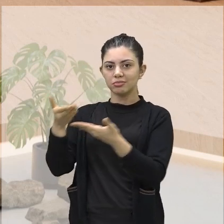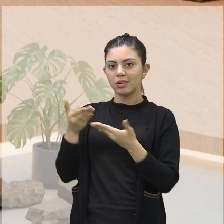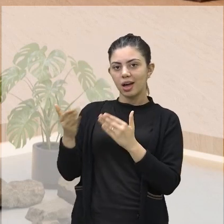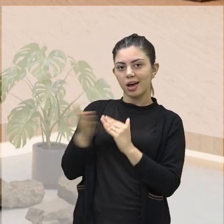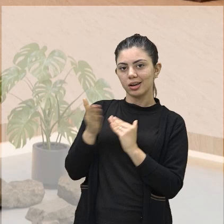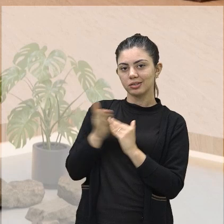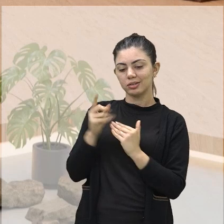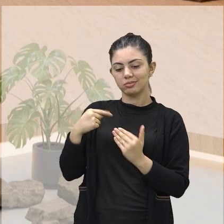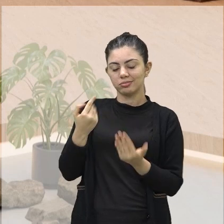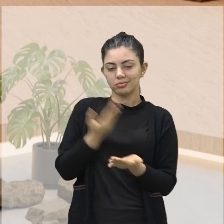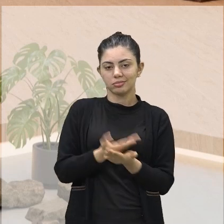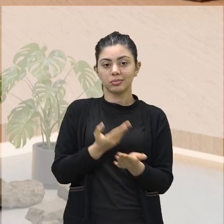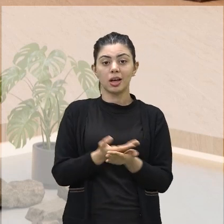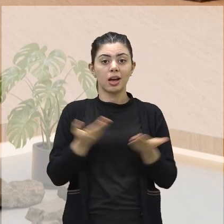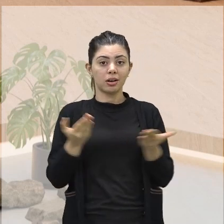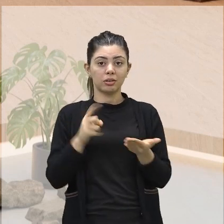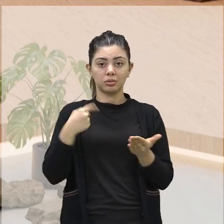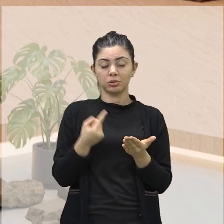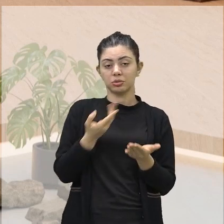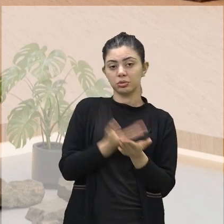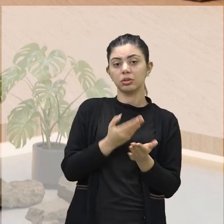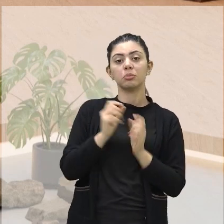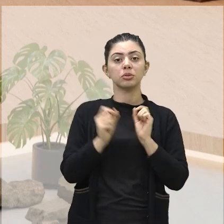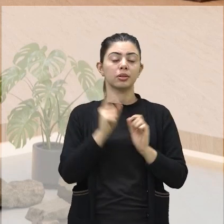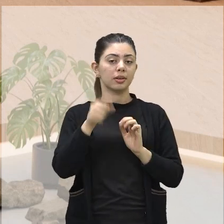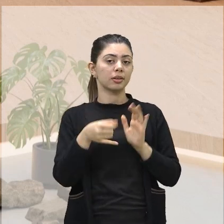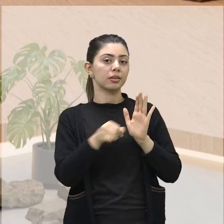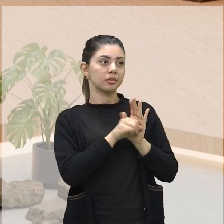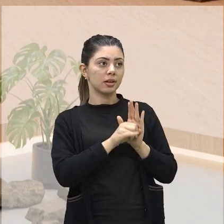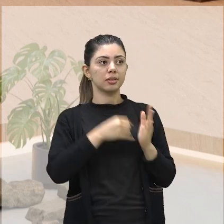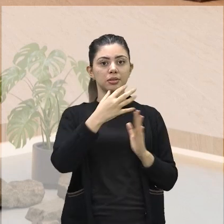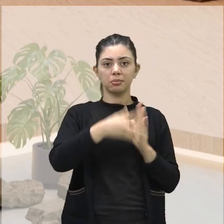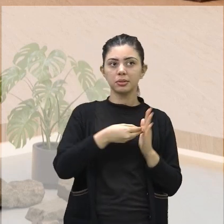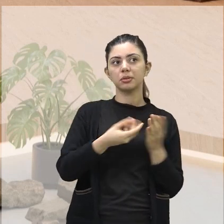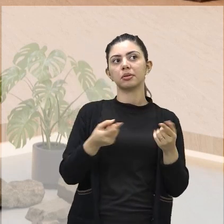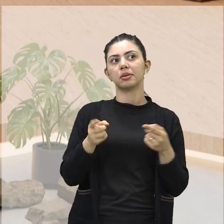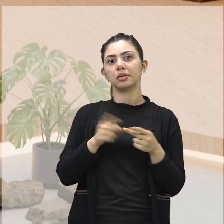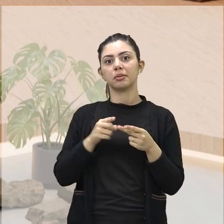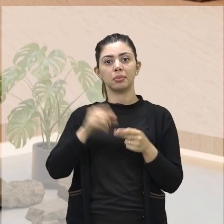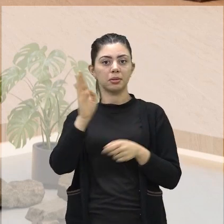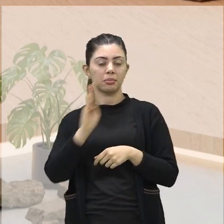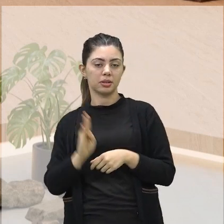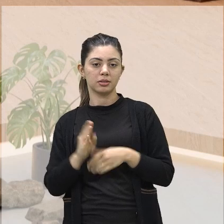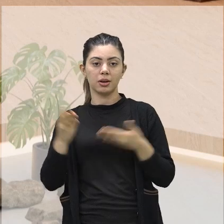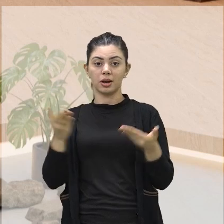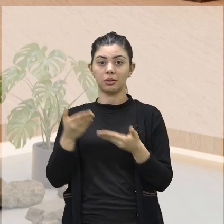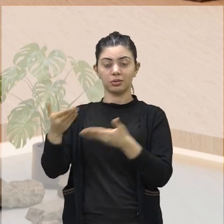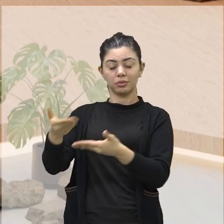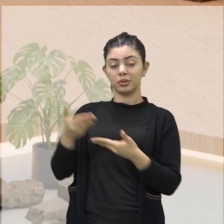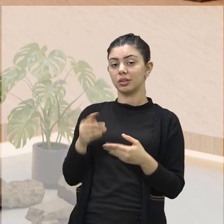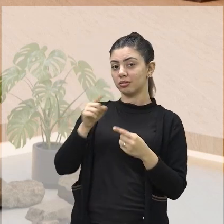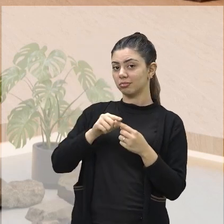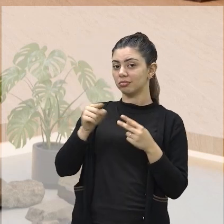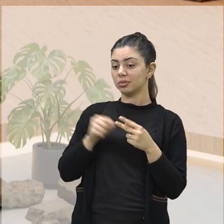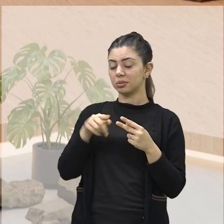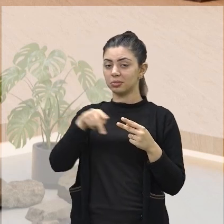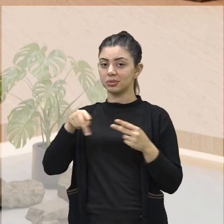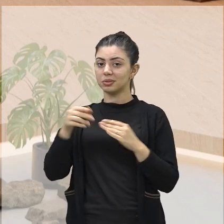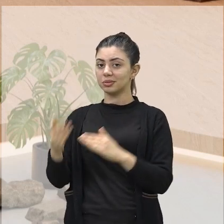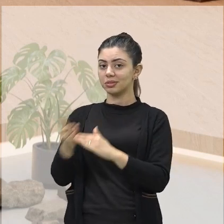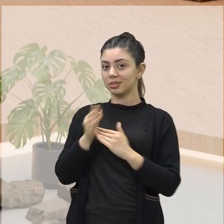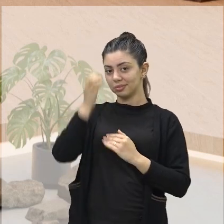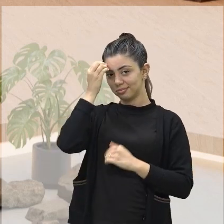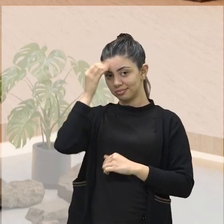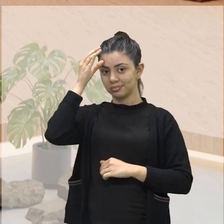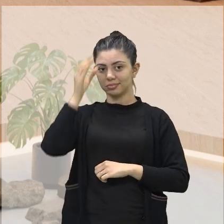nós estamos falando de identidade nacional brasileira e identidade cultural amazônica, eu trouxe aqui 2 professores para contribuir com essa